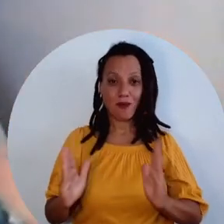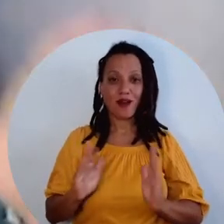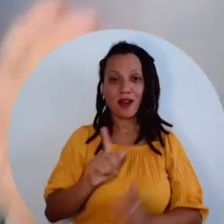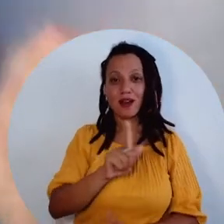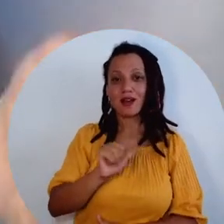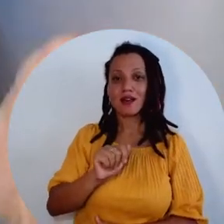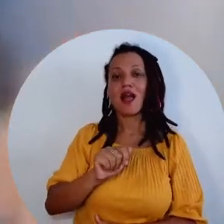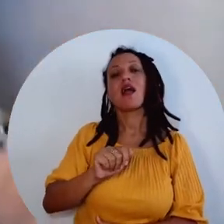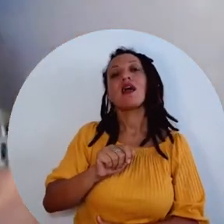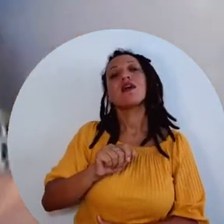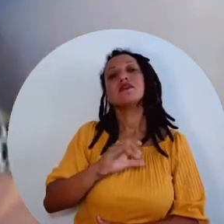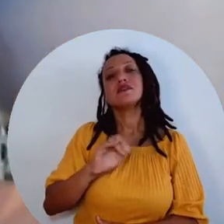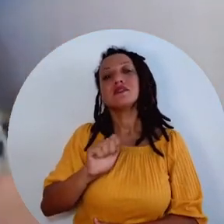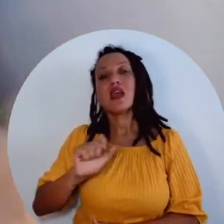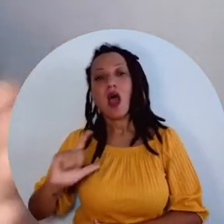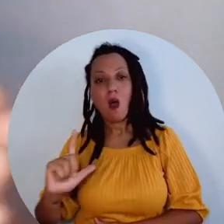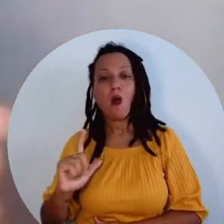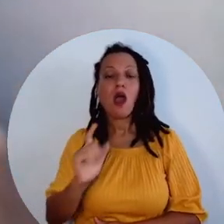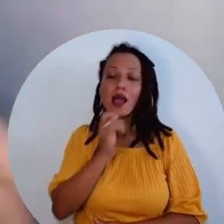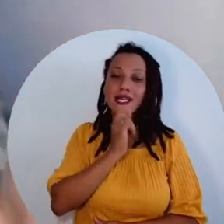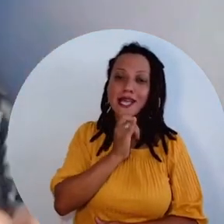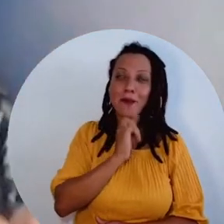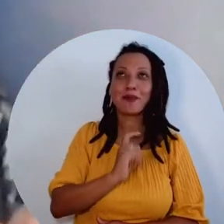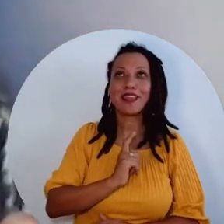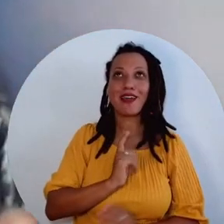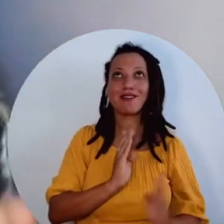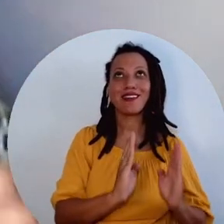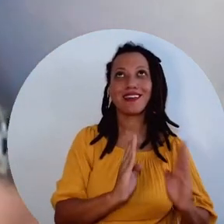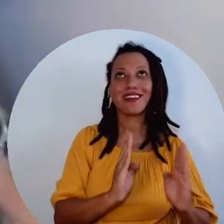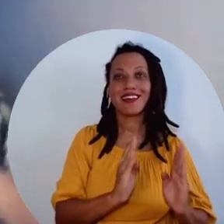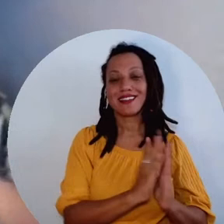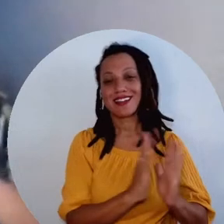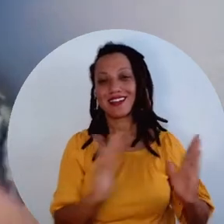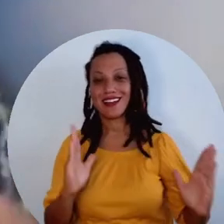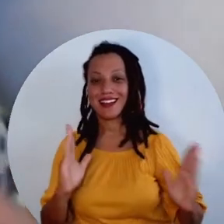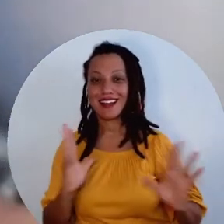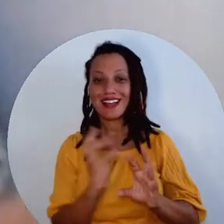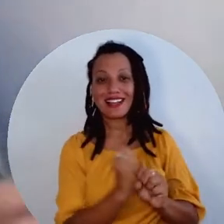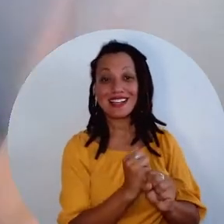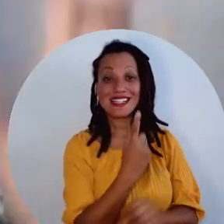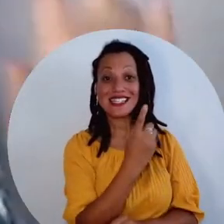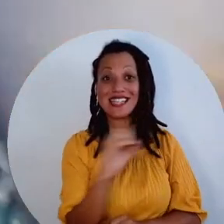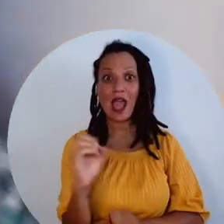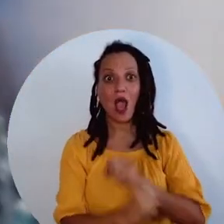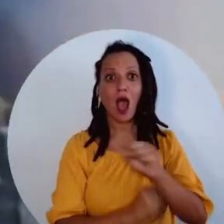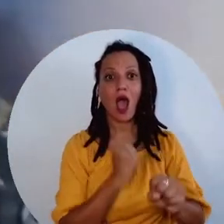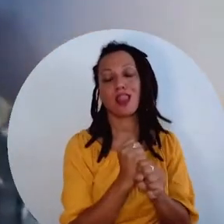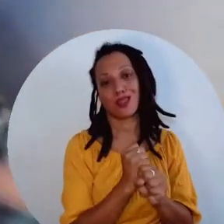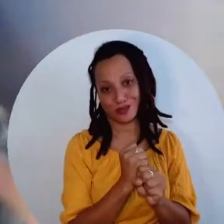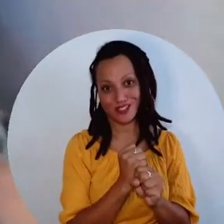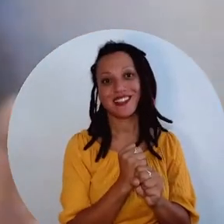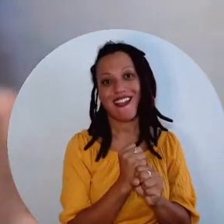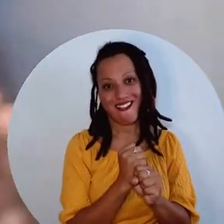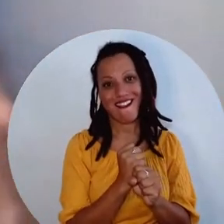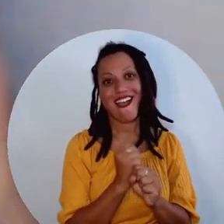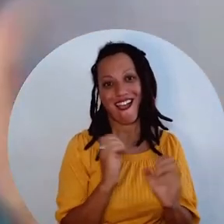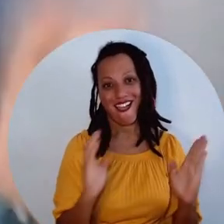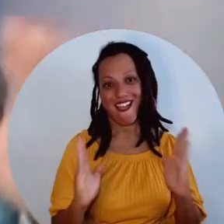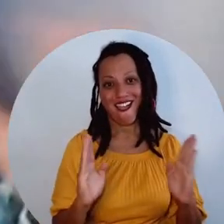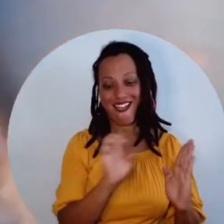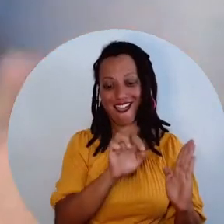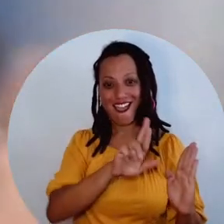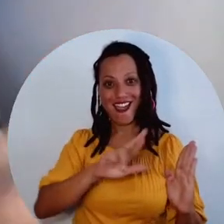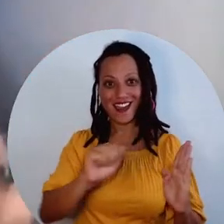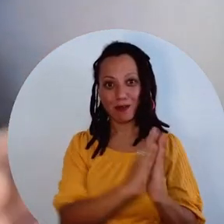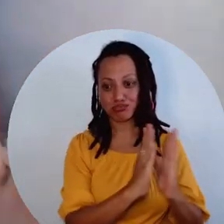eras glaciais menores, menores assim, tipo 100 anos, né? Menores, mas